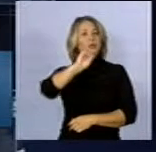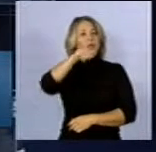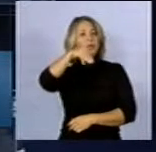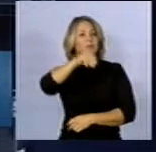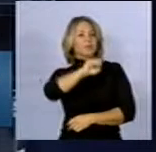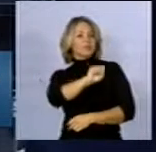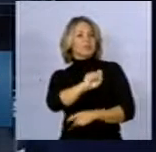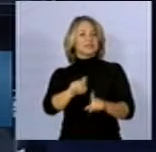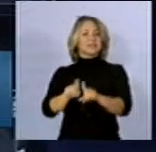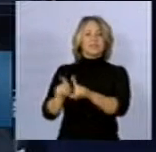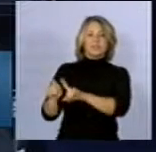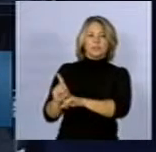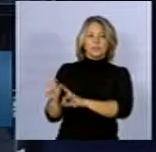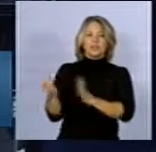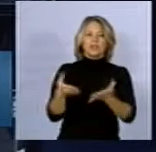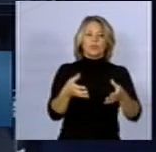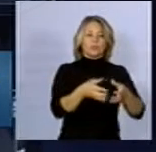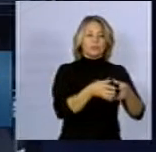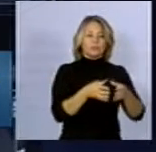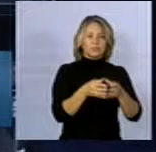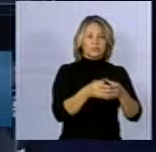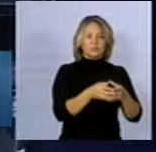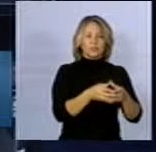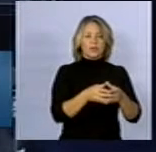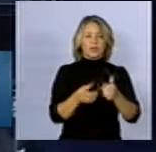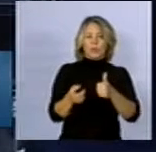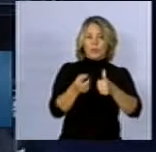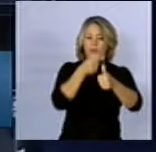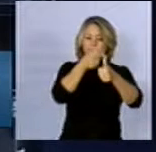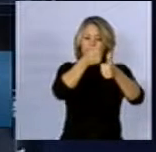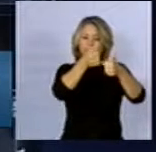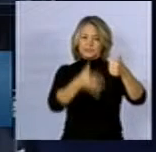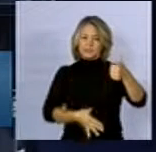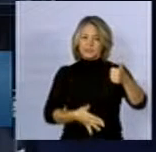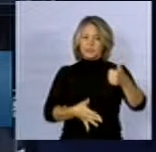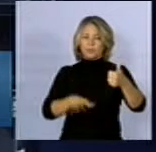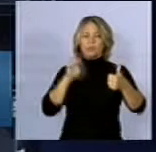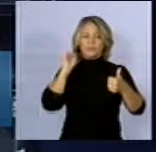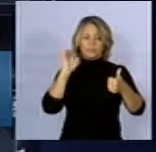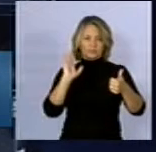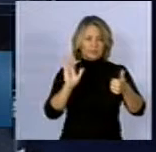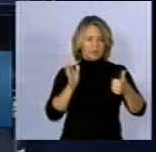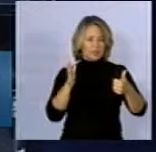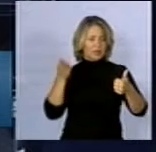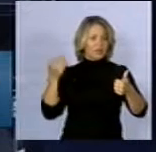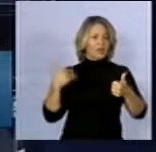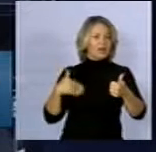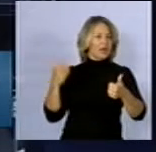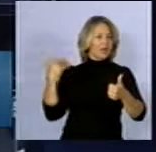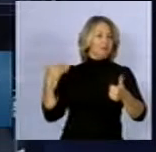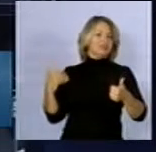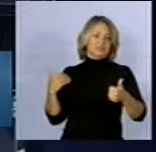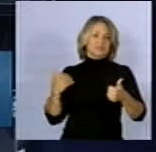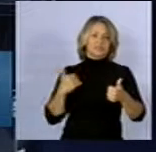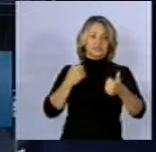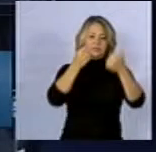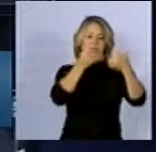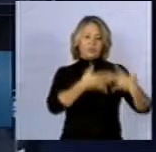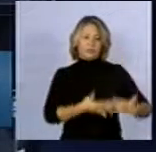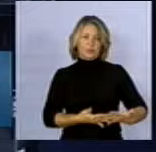também a ICNIRP. E o primeiro ponto, como nós ouvimos do palestrante anterior,